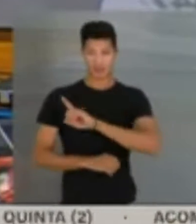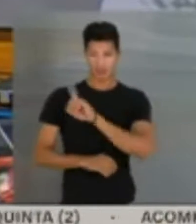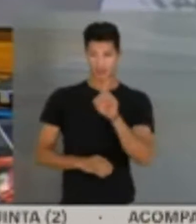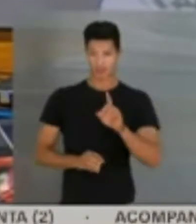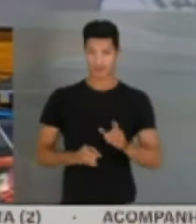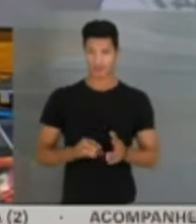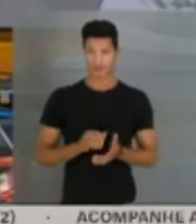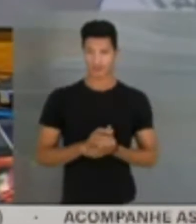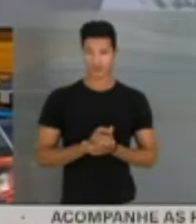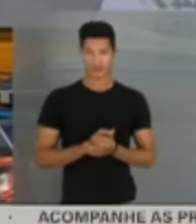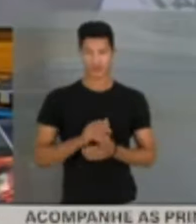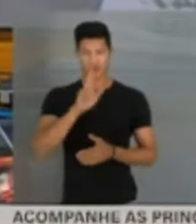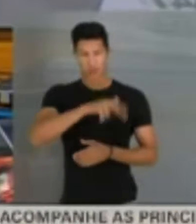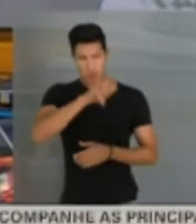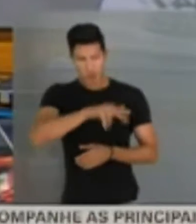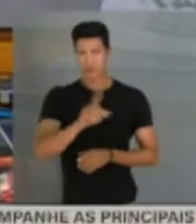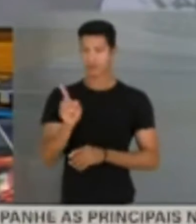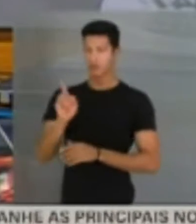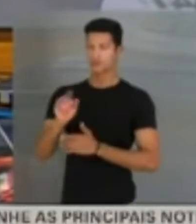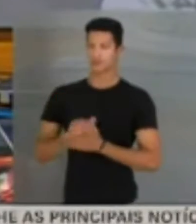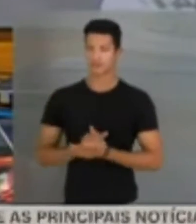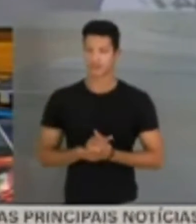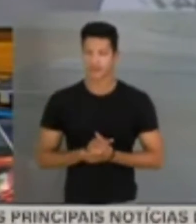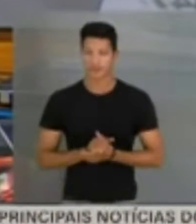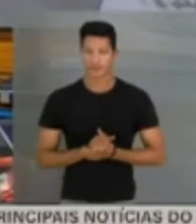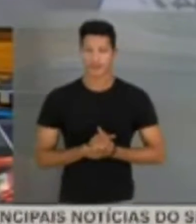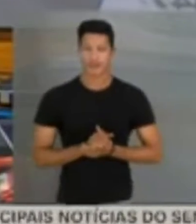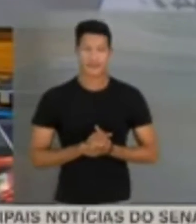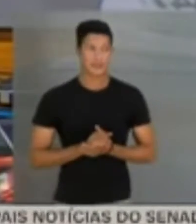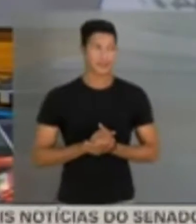Não, senhor. Nunca? Não.